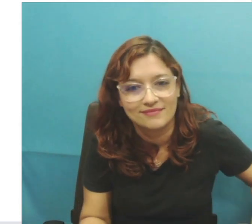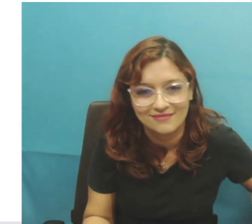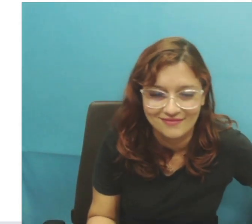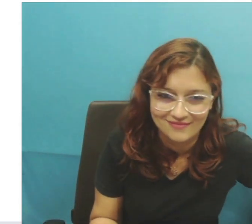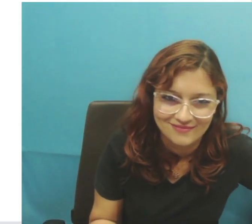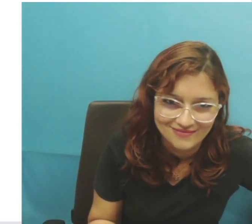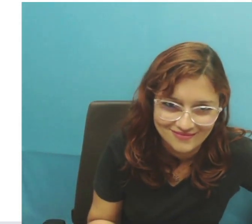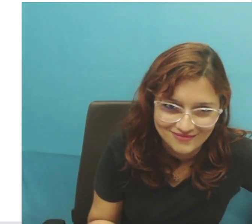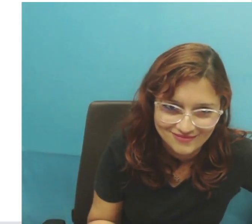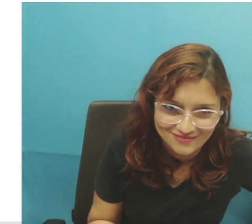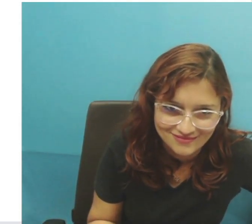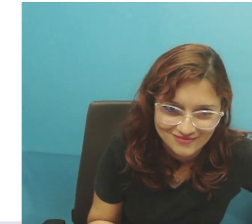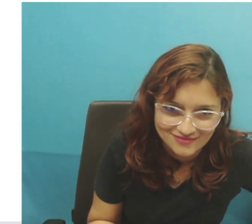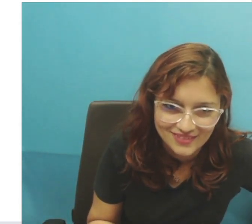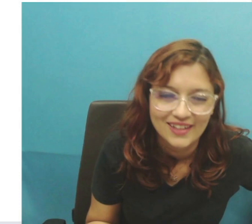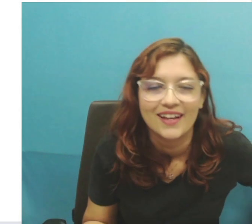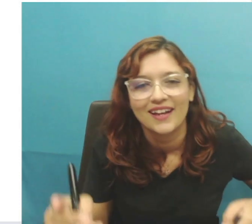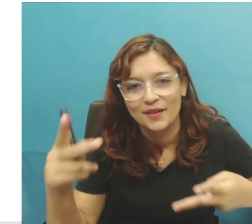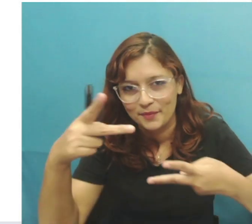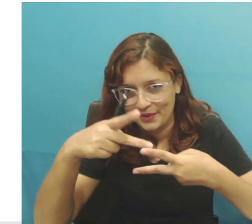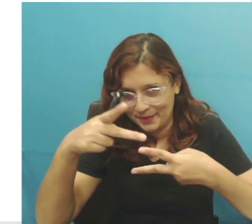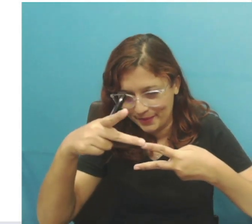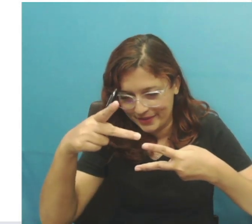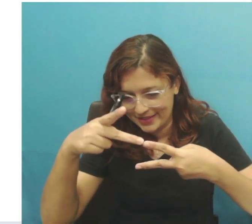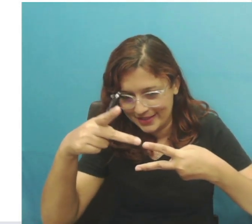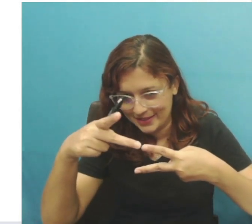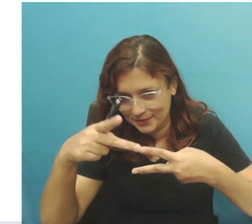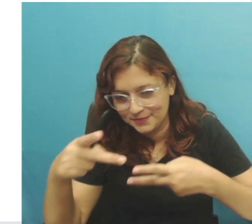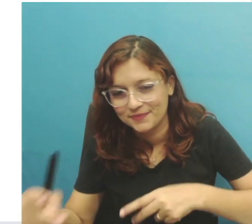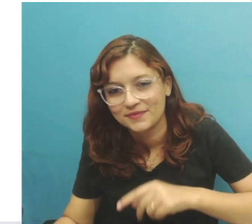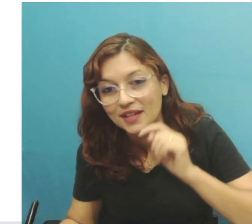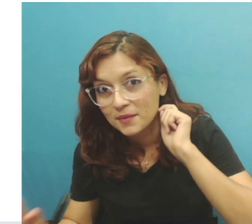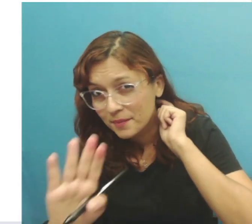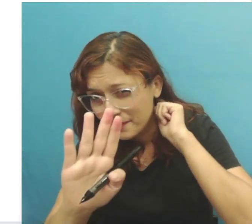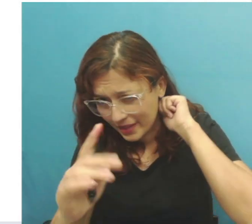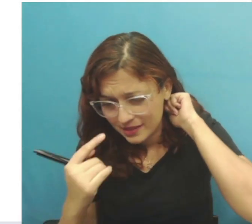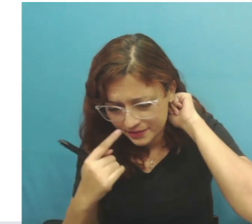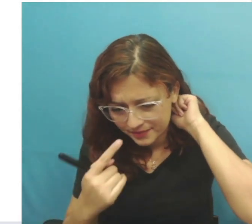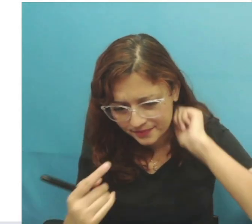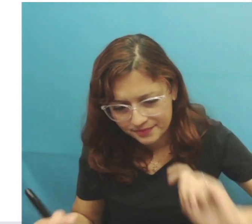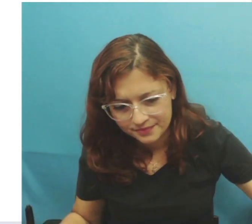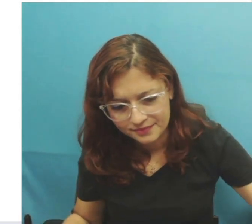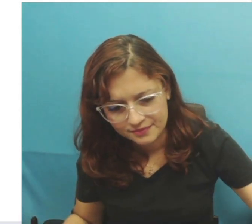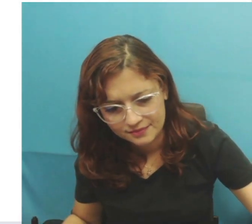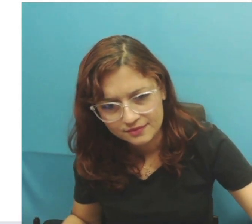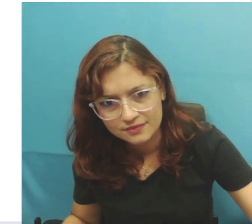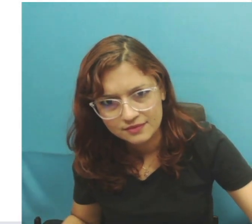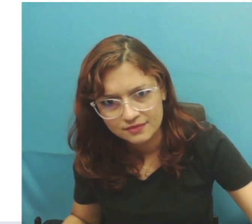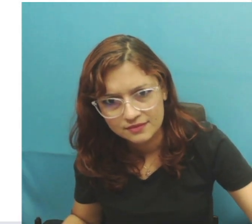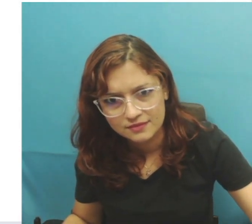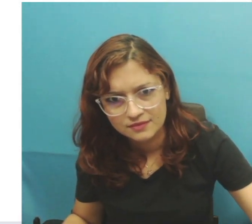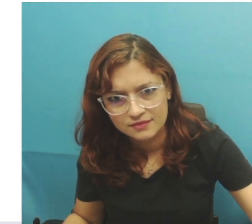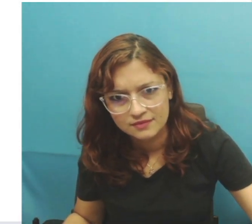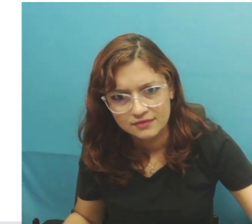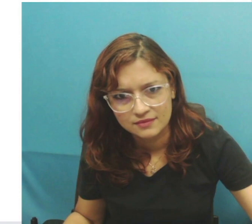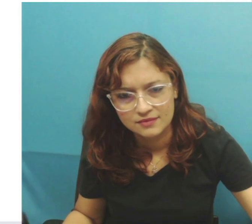Se está junto de quê? Preposição. Mas veja.